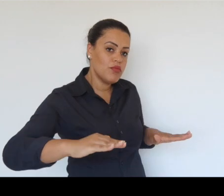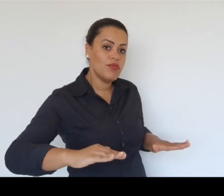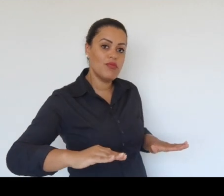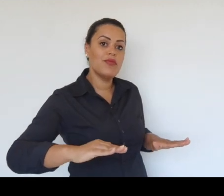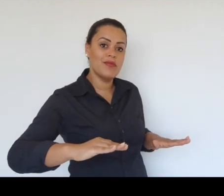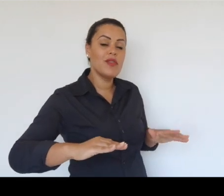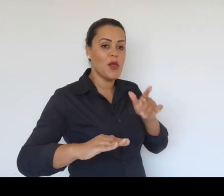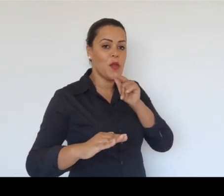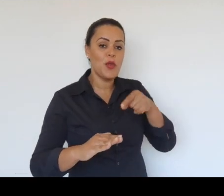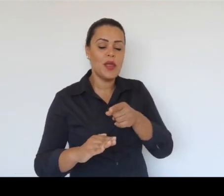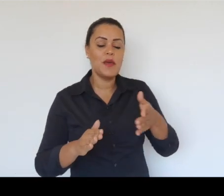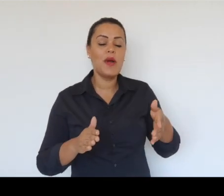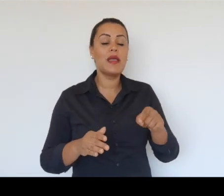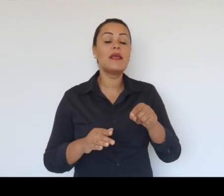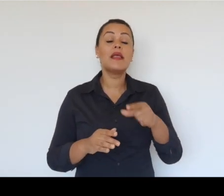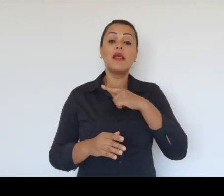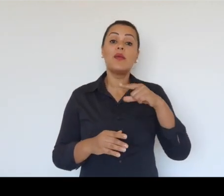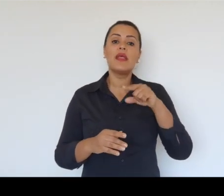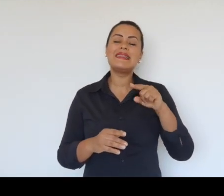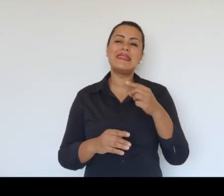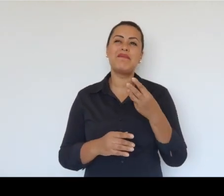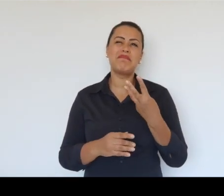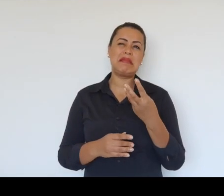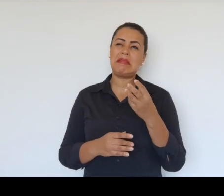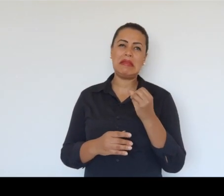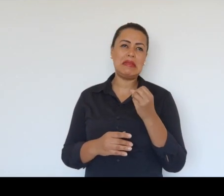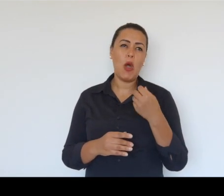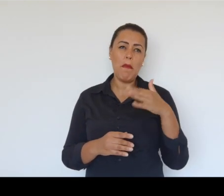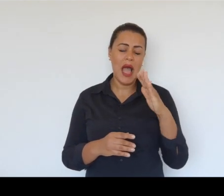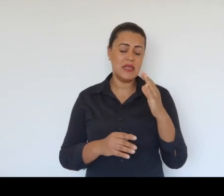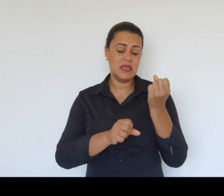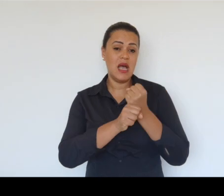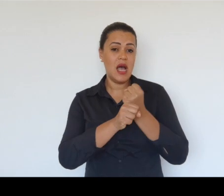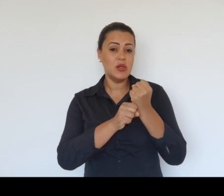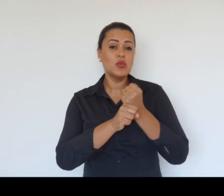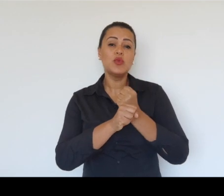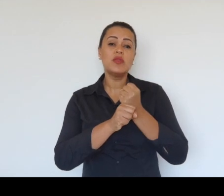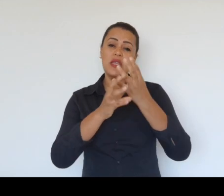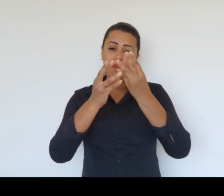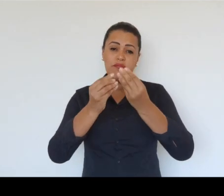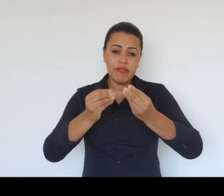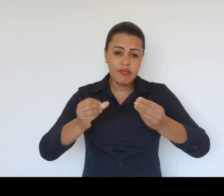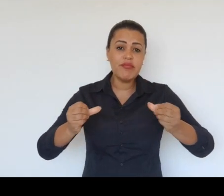mais 20 ou 30 anos não teria mais nada do sítio, ele teria sido completamente erodido.